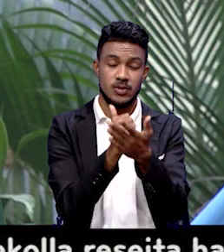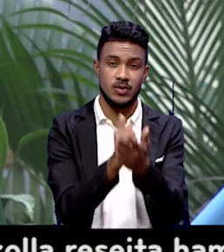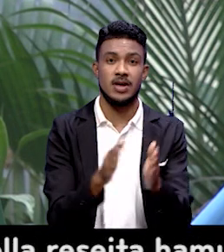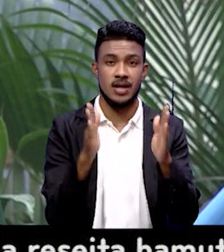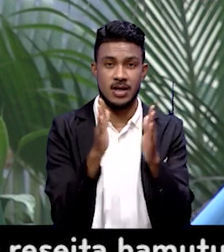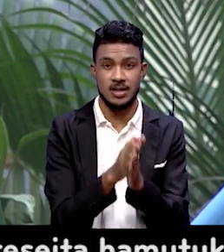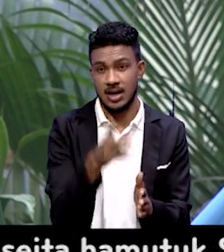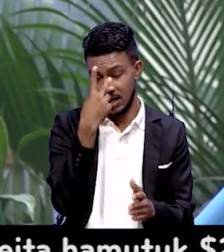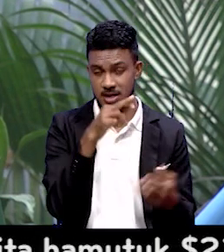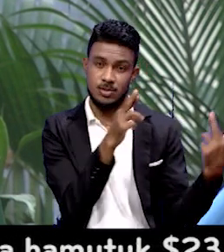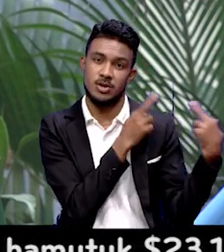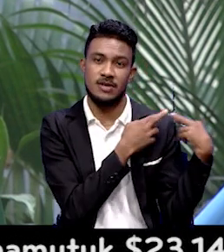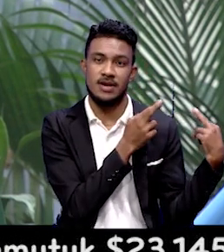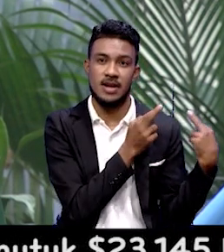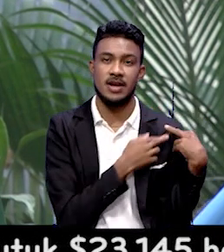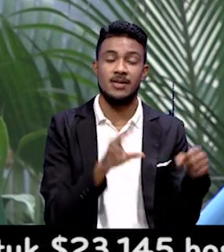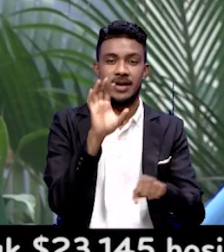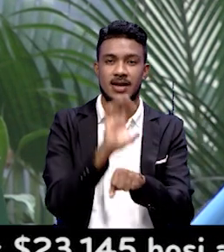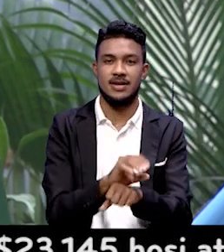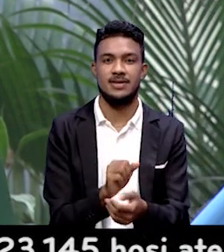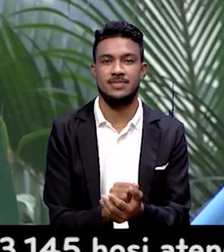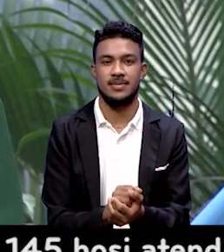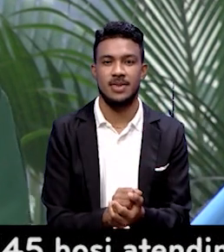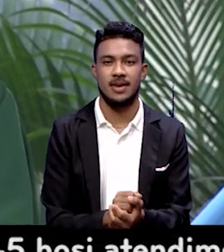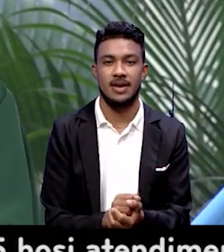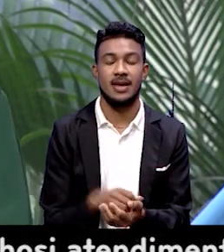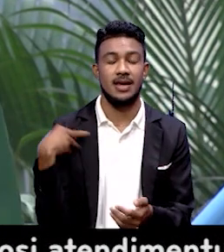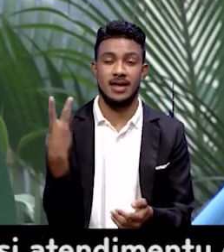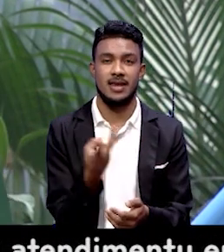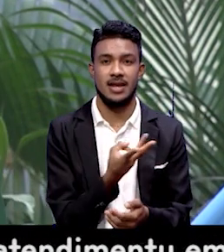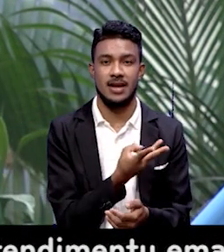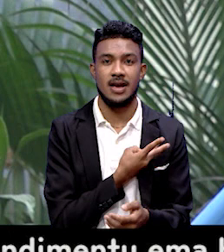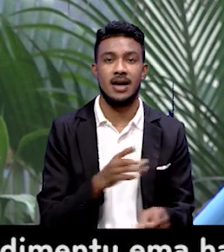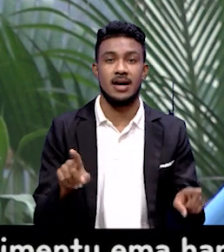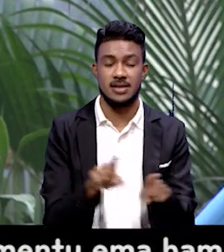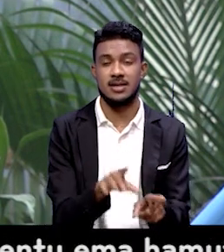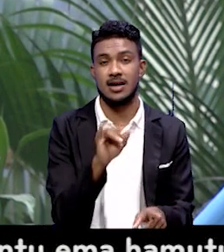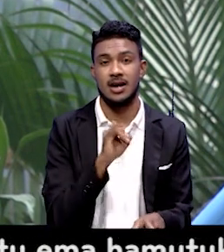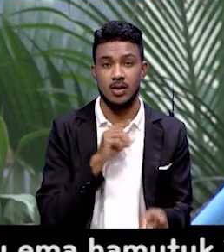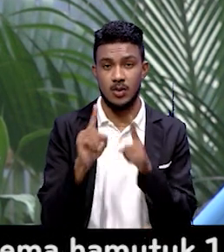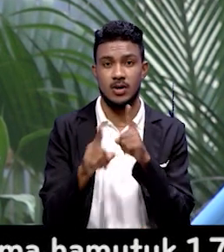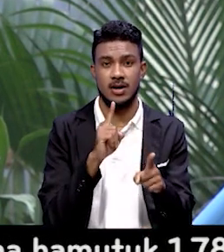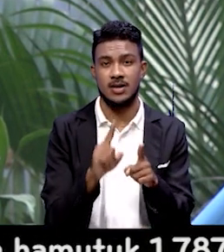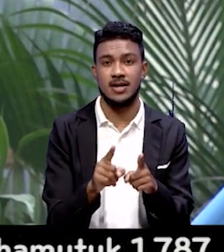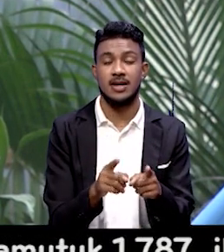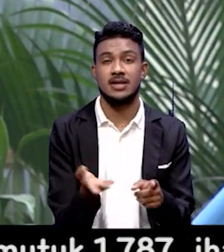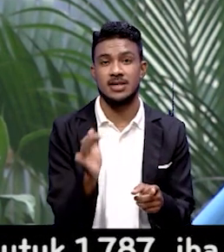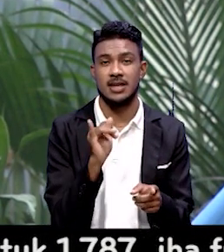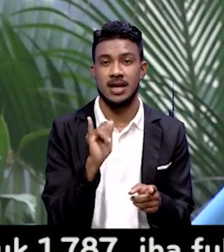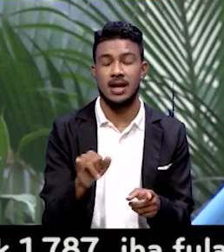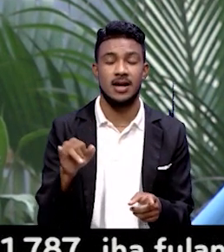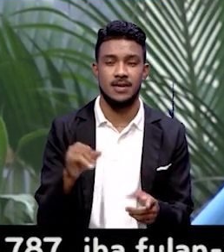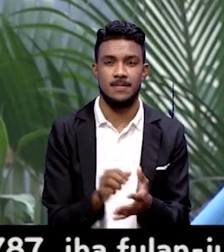a paróquia. Tão mata a sangue. Também teria... A nessa manhã, a irmã, a sair com os pibas ainda, a que está a arrumar a